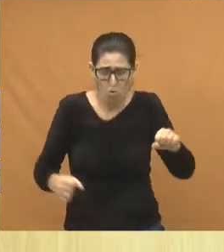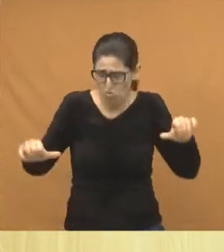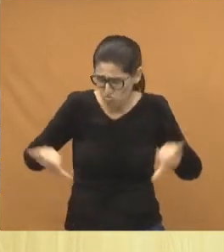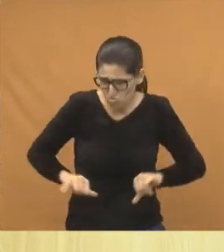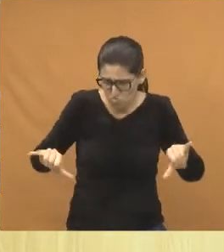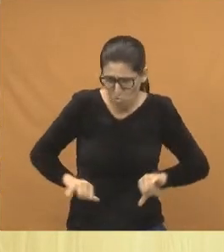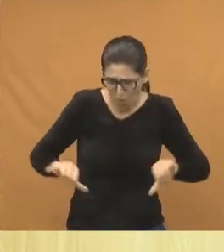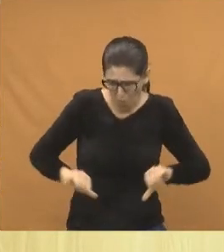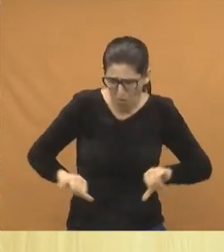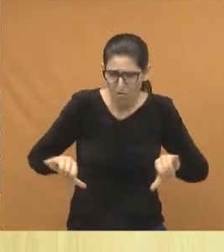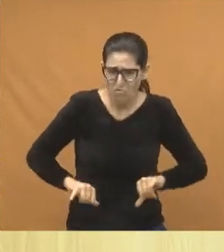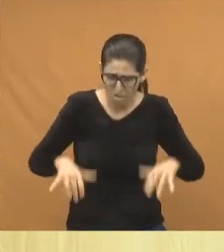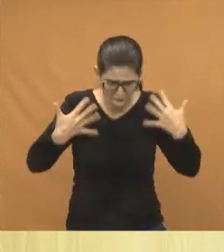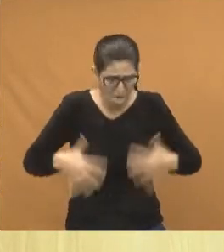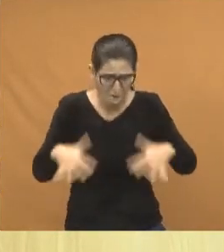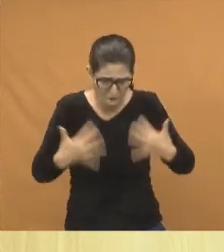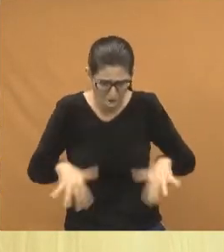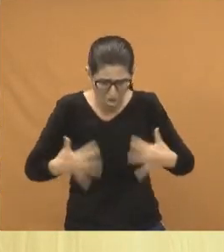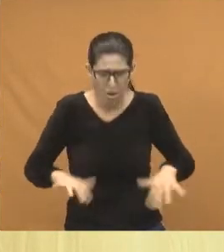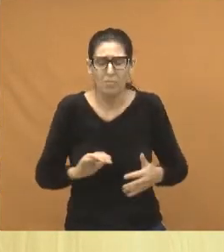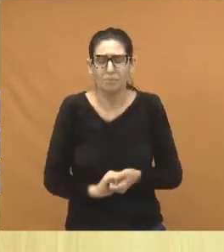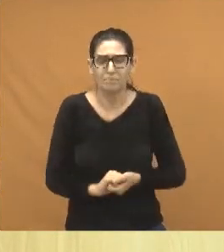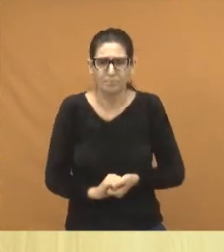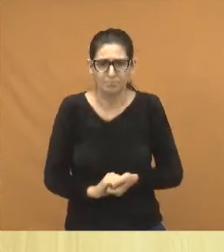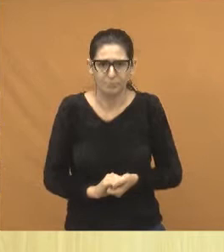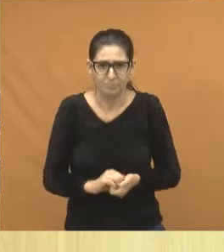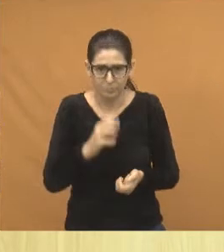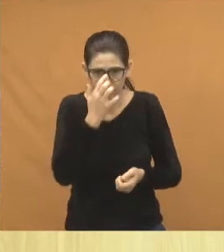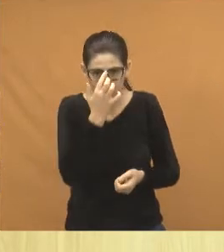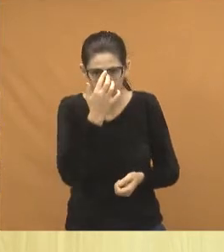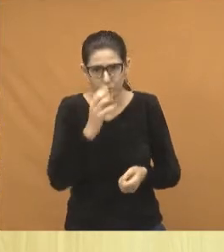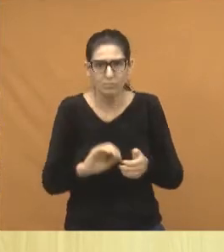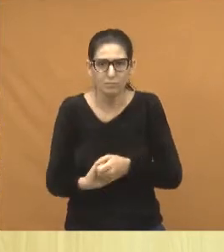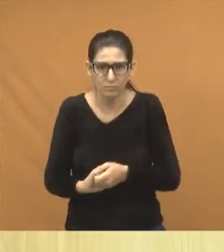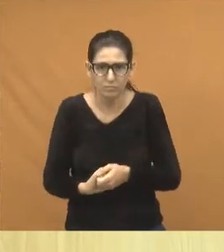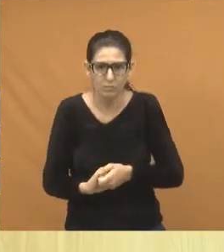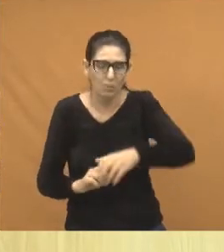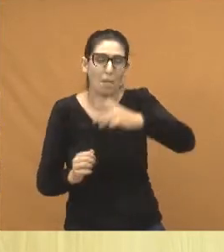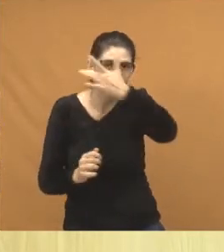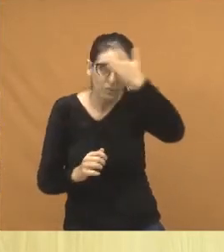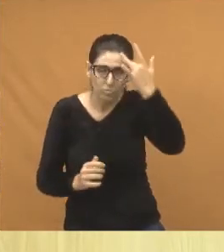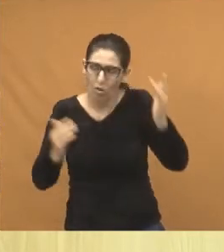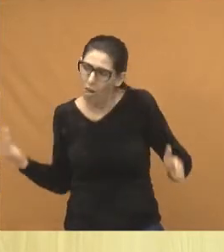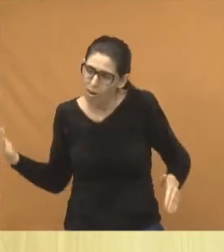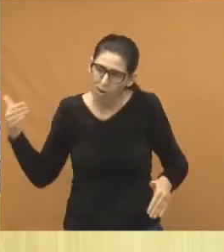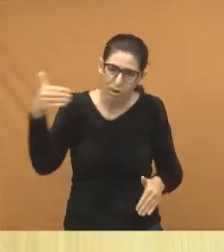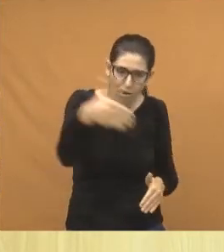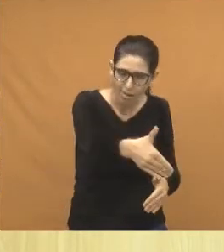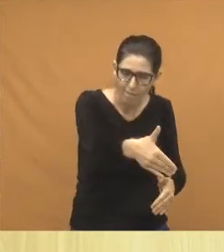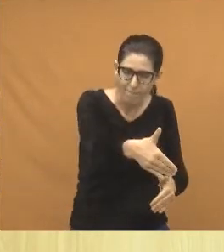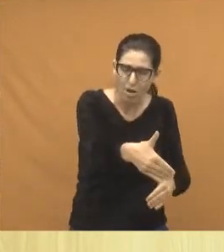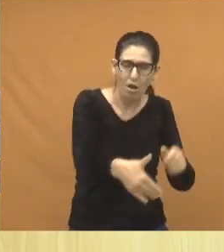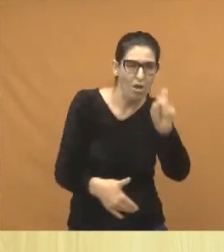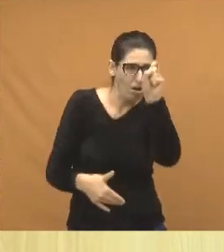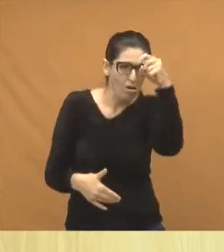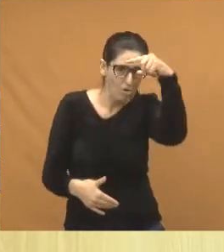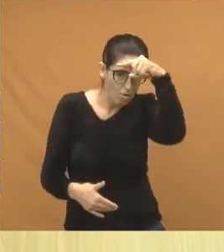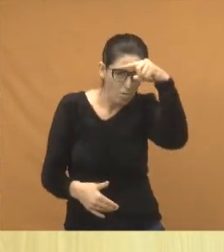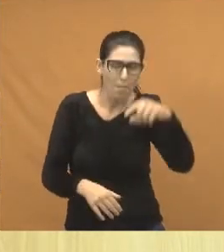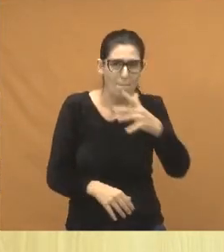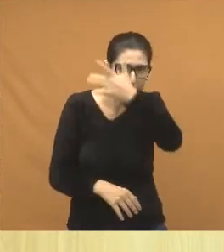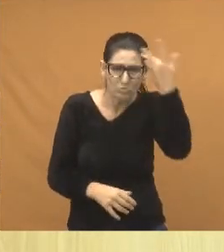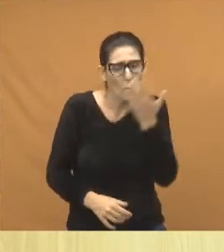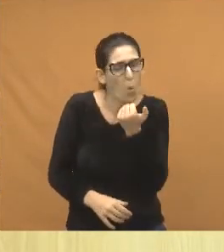essas pessoas. Elas, quando vão até o posto ou a clínica realizar esses exames, elas estão em